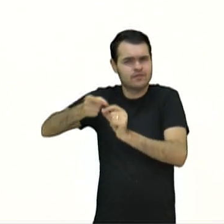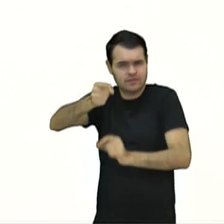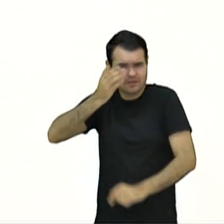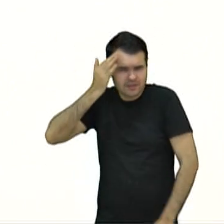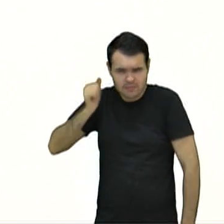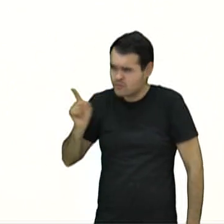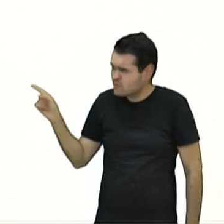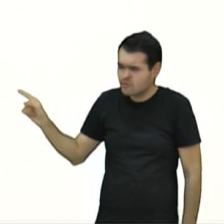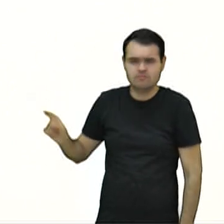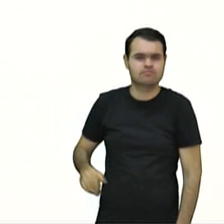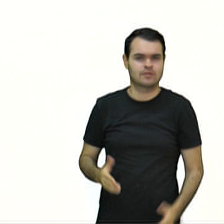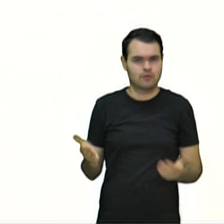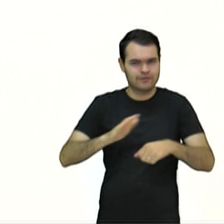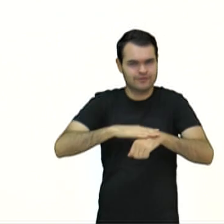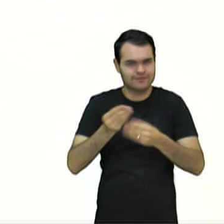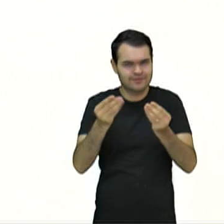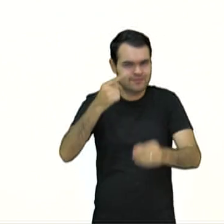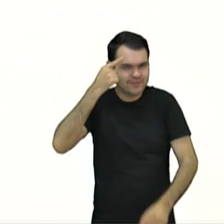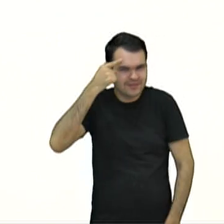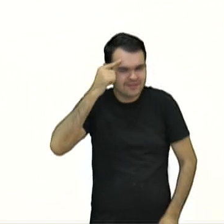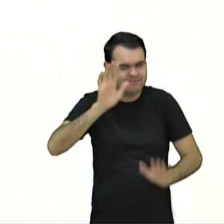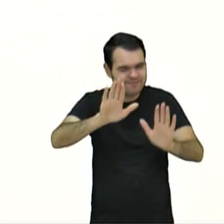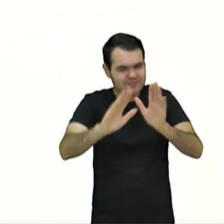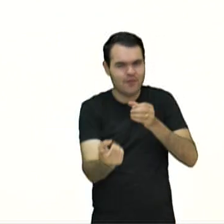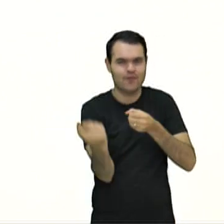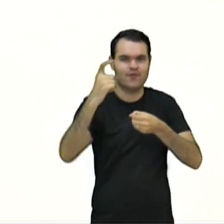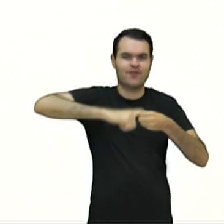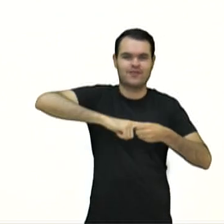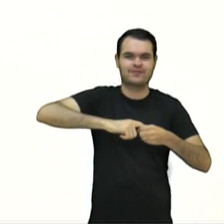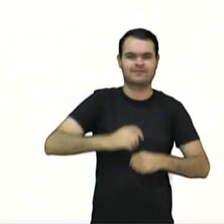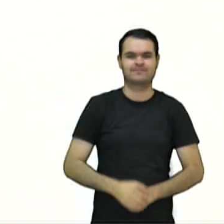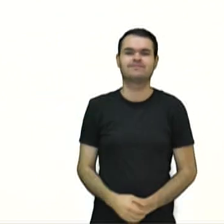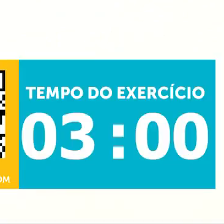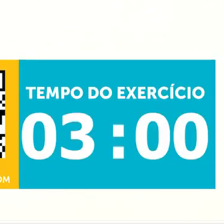sobre ele? Vou dar um tempinho para vocês pensarem e a gente já retorna.